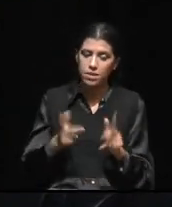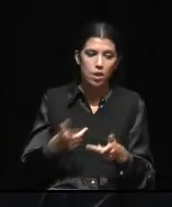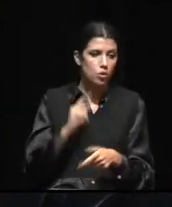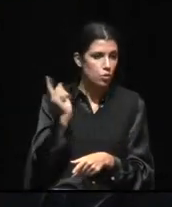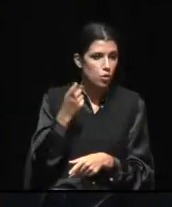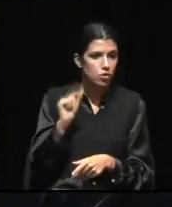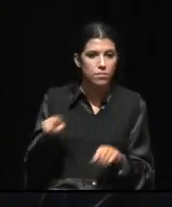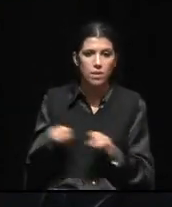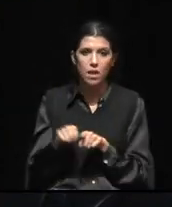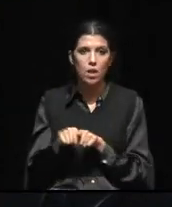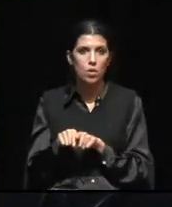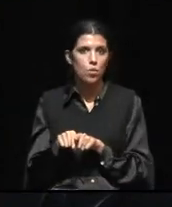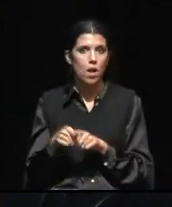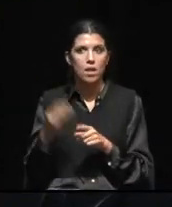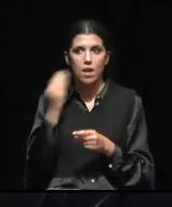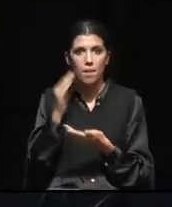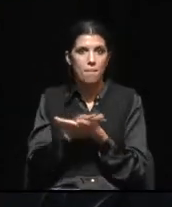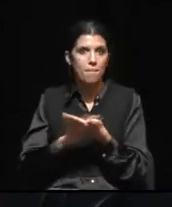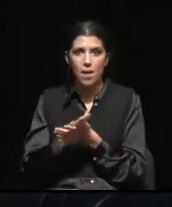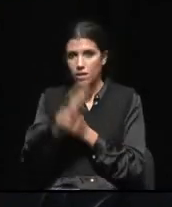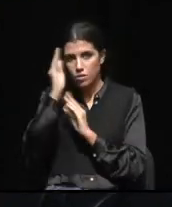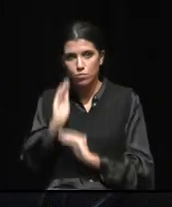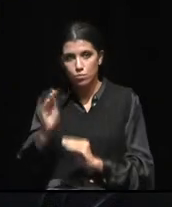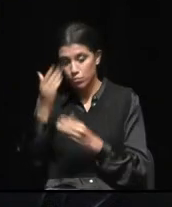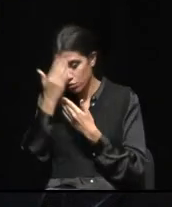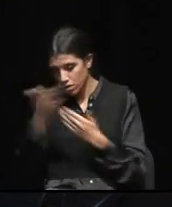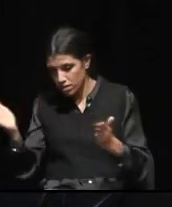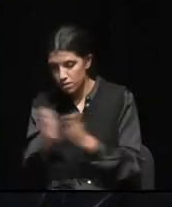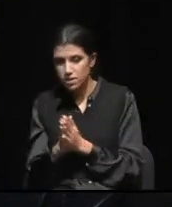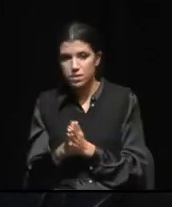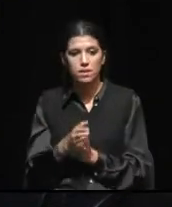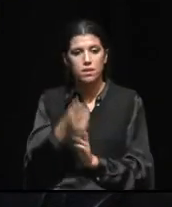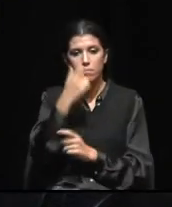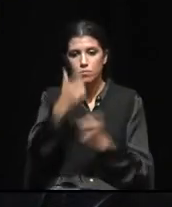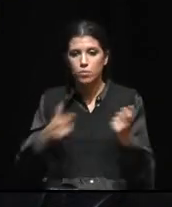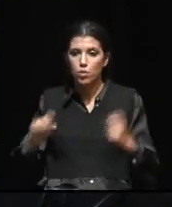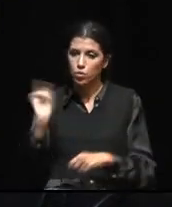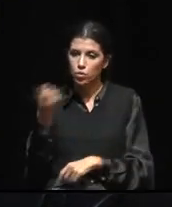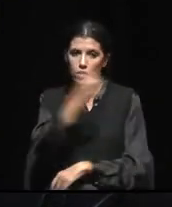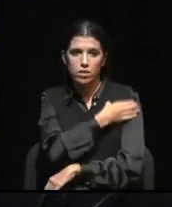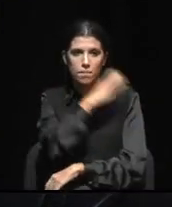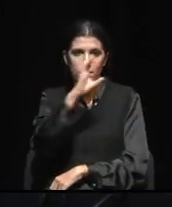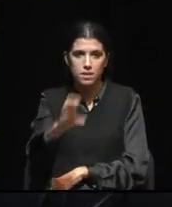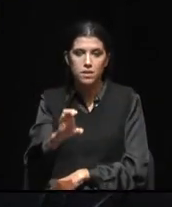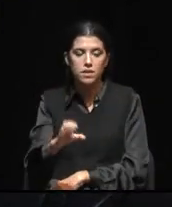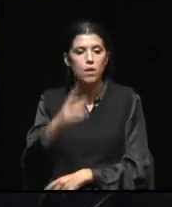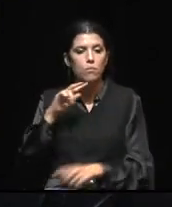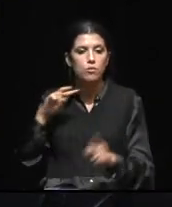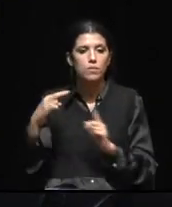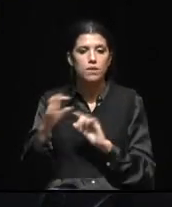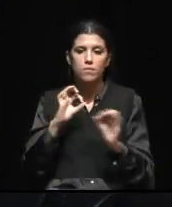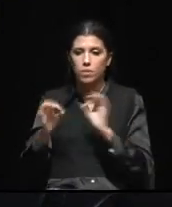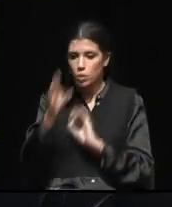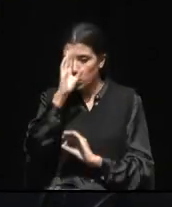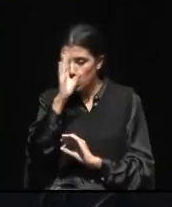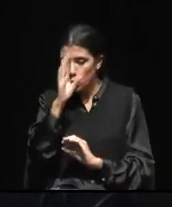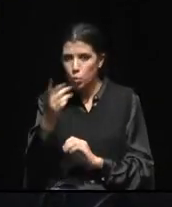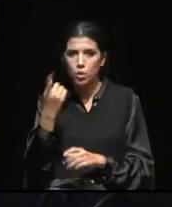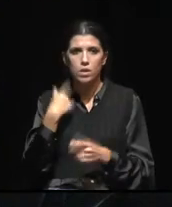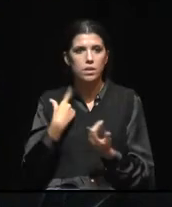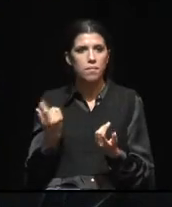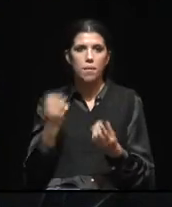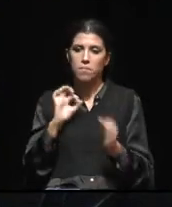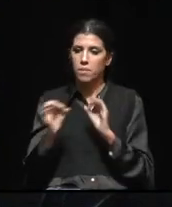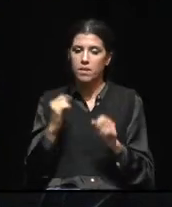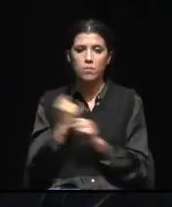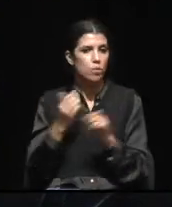também a pedra de toque da Democracia através da capacitação de todos os cidadãos não apenas numa visão de preparação e qualificação para o merc